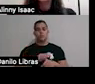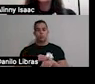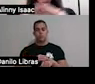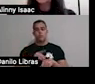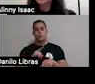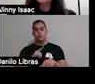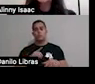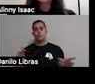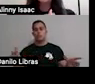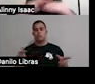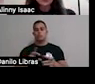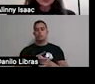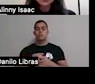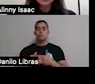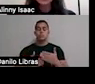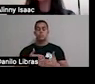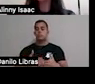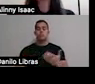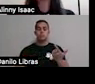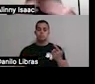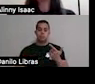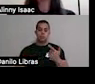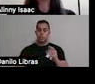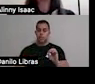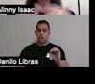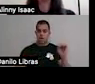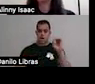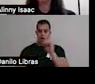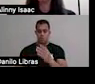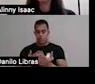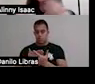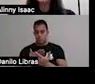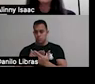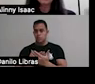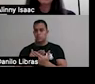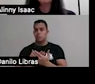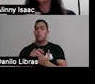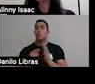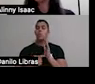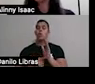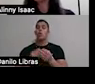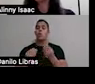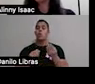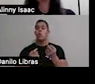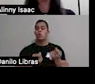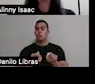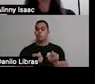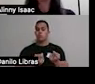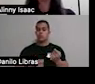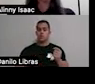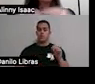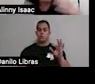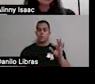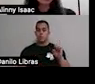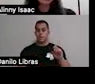E, até então, né, não se tem nada na literatura mostrando de que maneira essa regulação via F2,